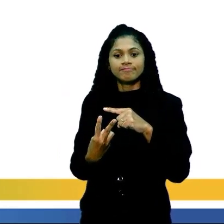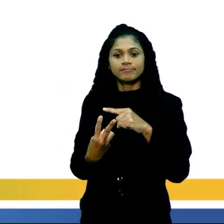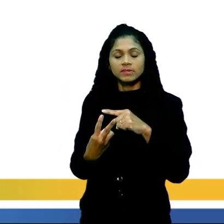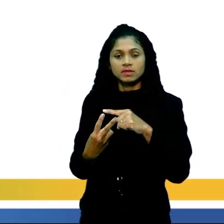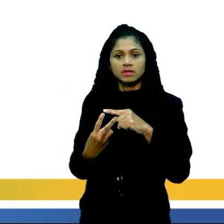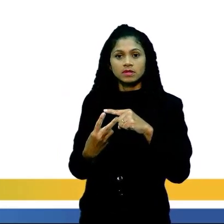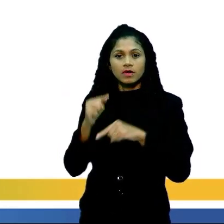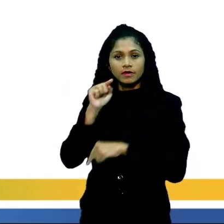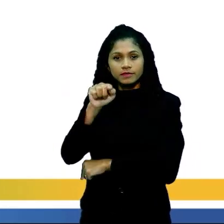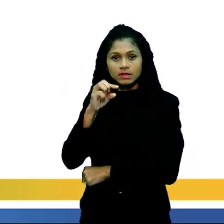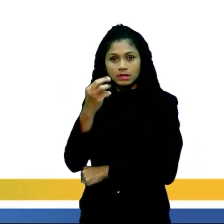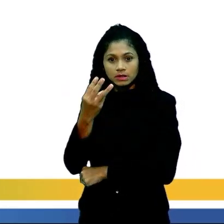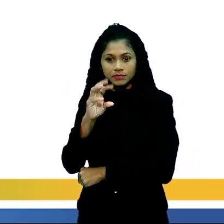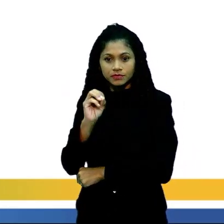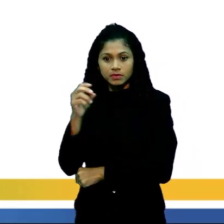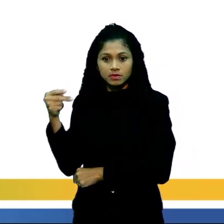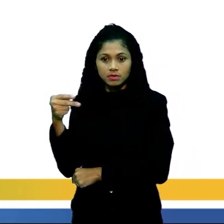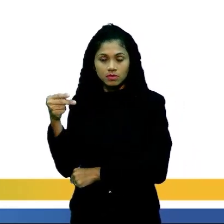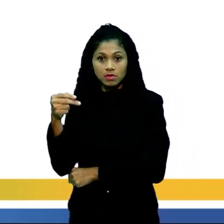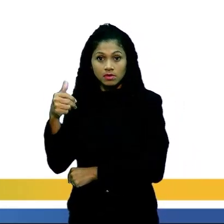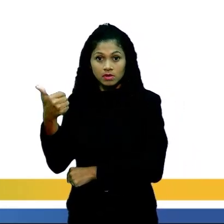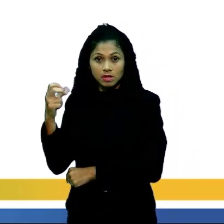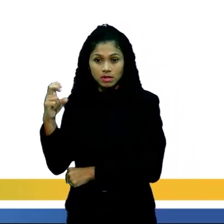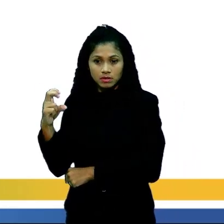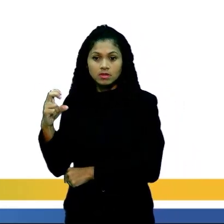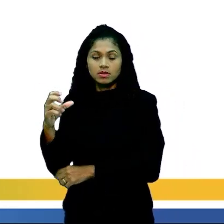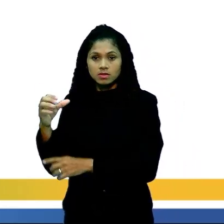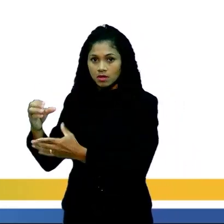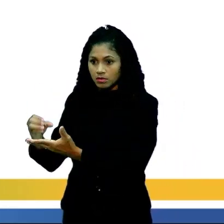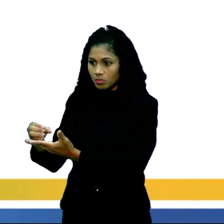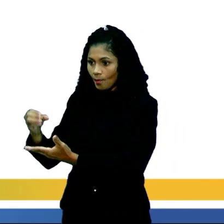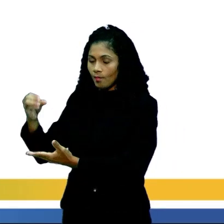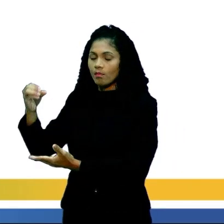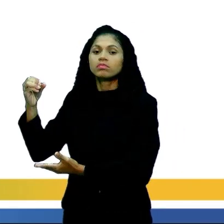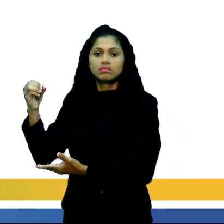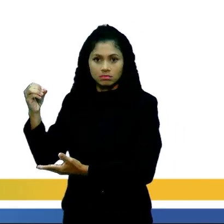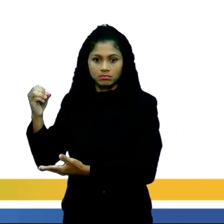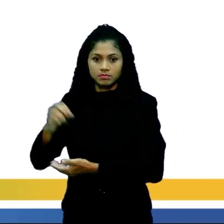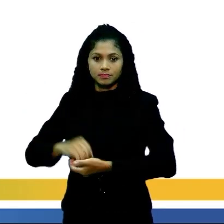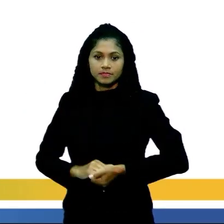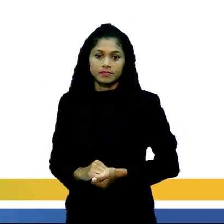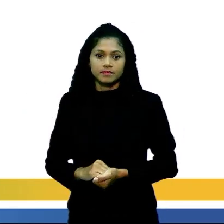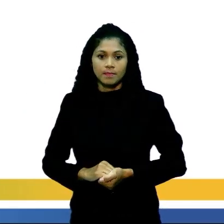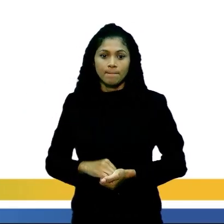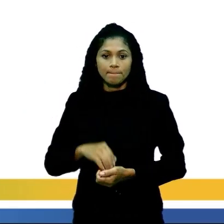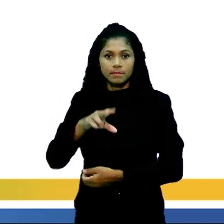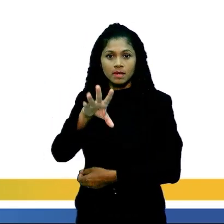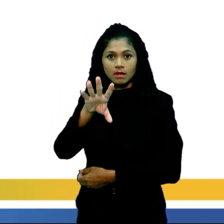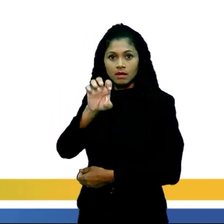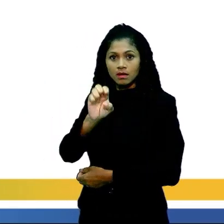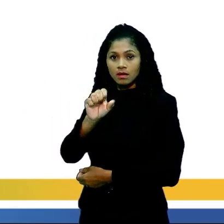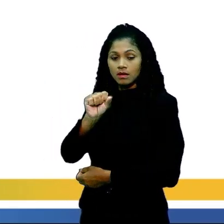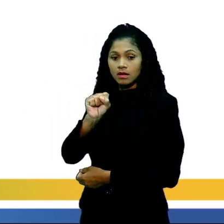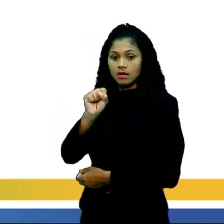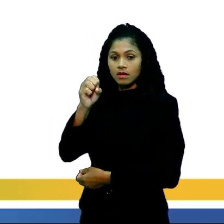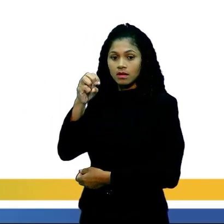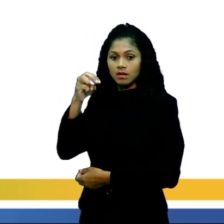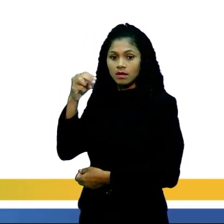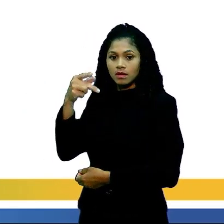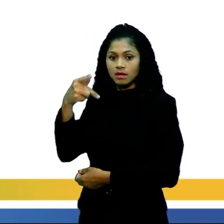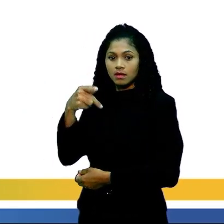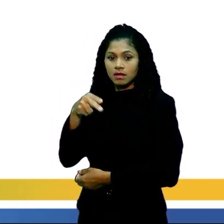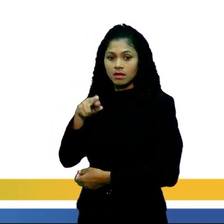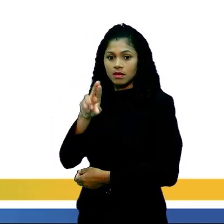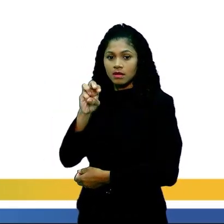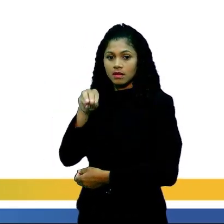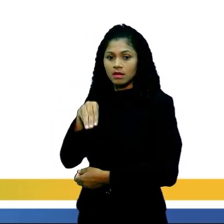15 garrafas. O espumante, 1/3 de garrafa, ou seja, da